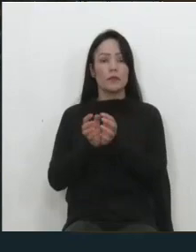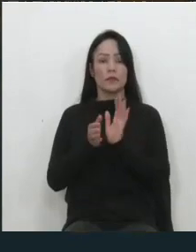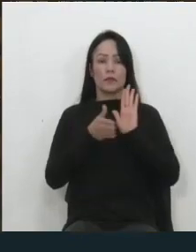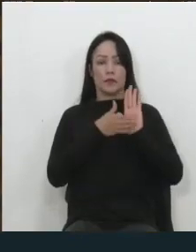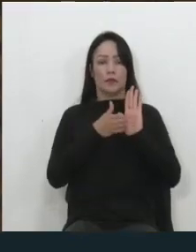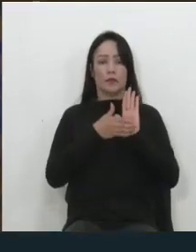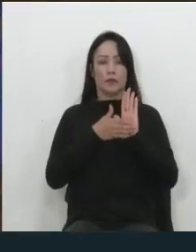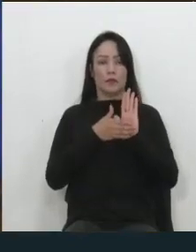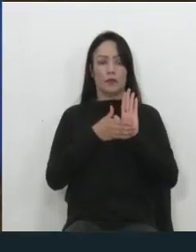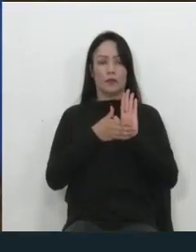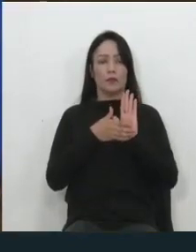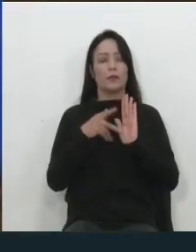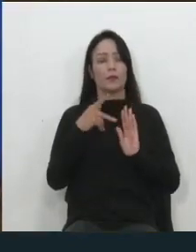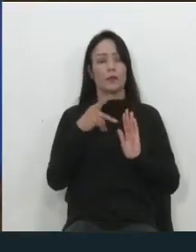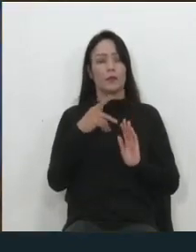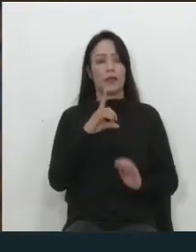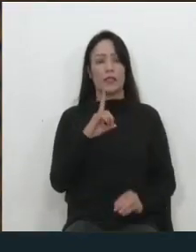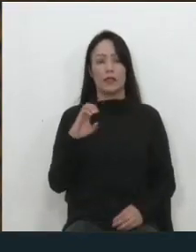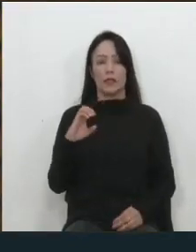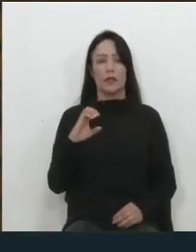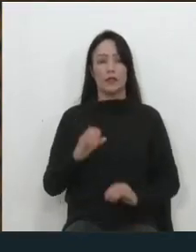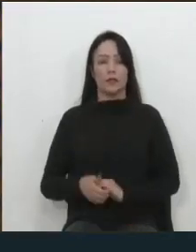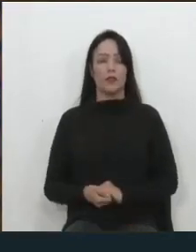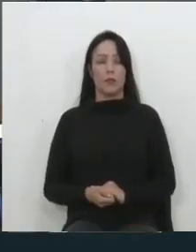pelo DC.